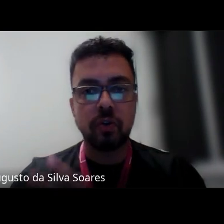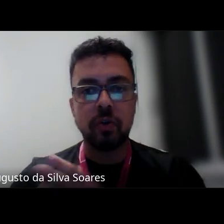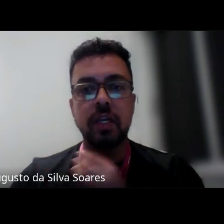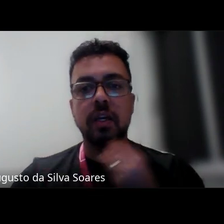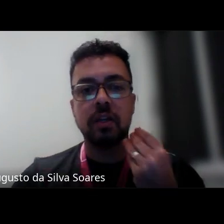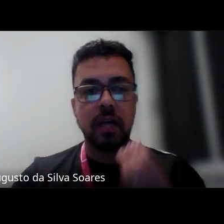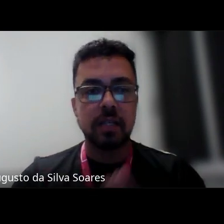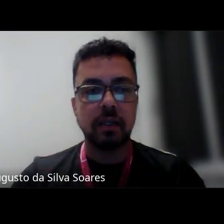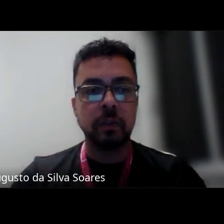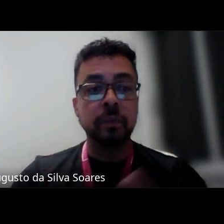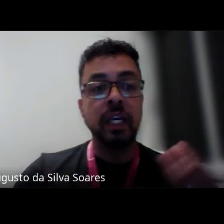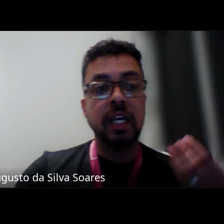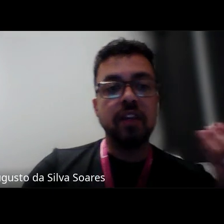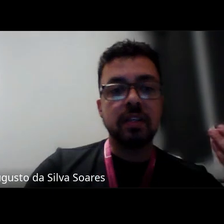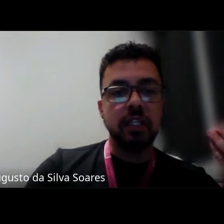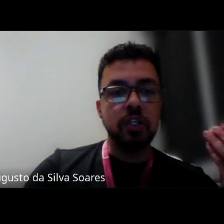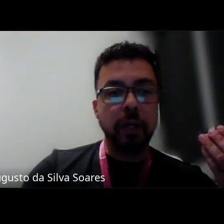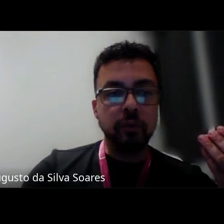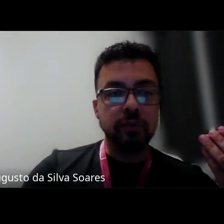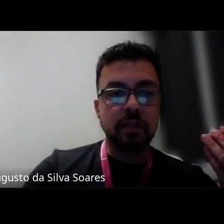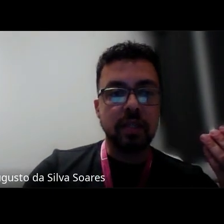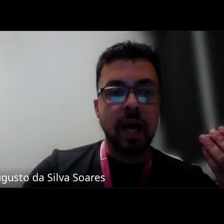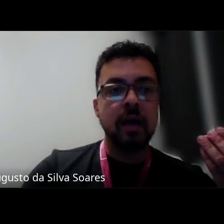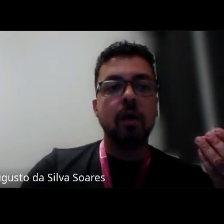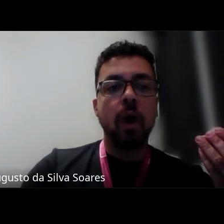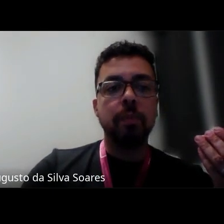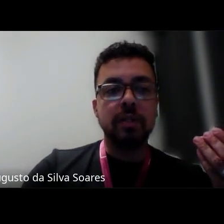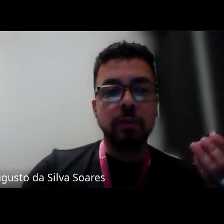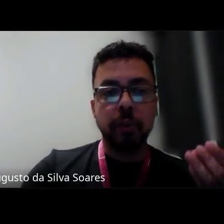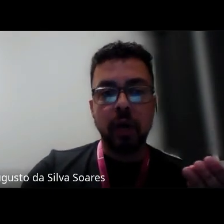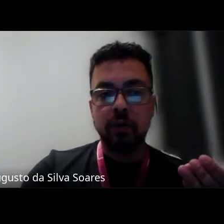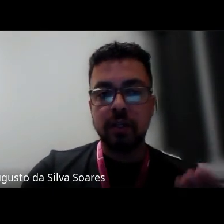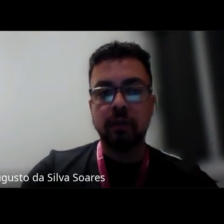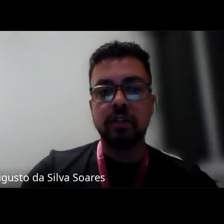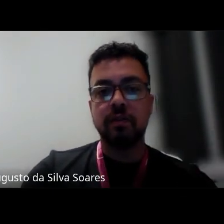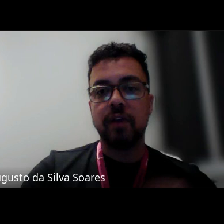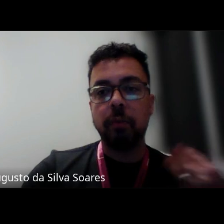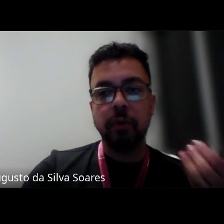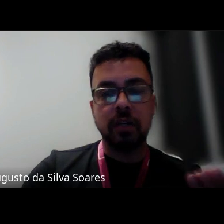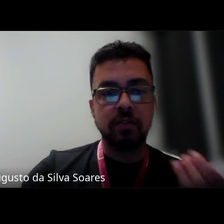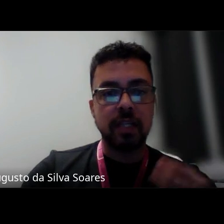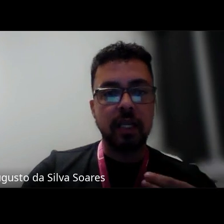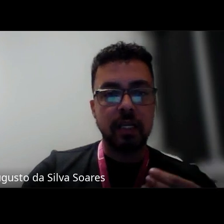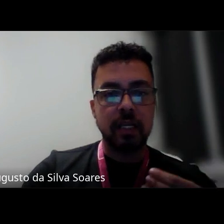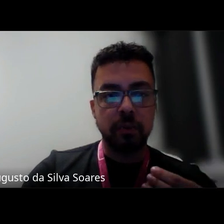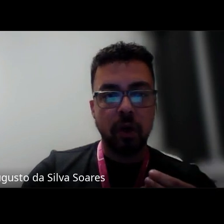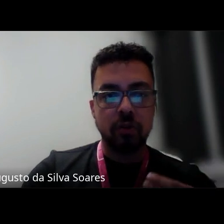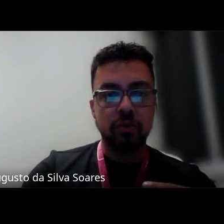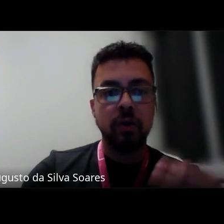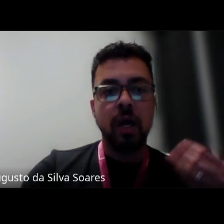durante o processo de auditoria, legislação, e vem as seguintes perguntas, tá? Qual é o princípio de precaução? Vocês vão falar um pouquinho associado a